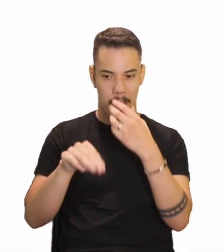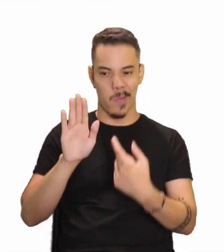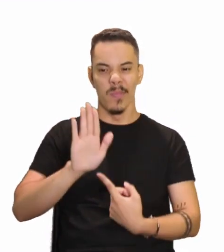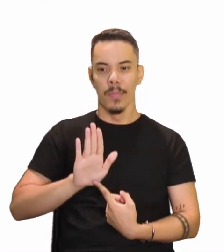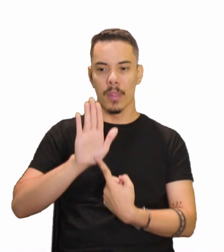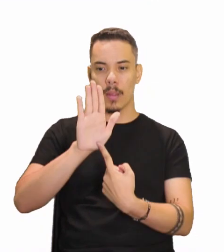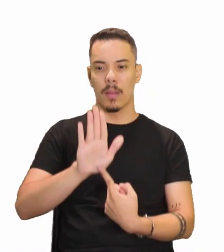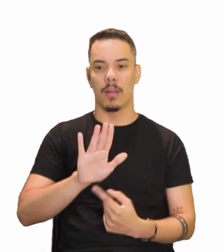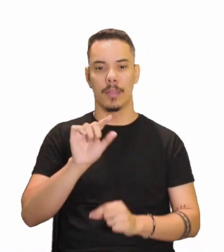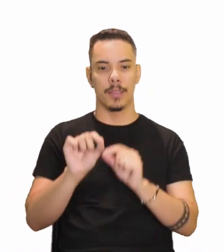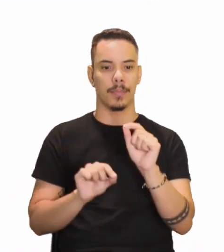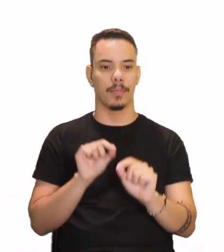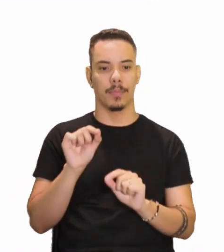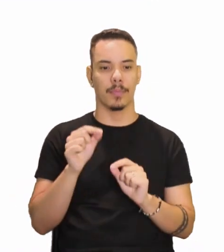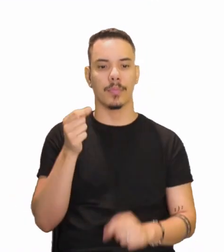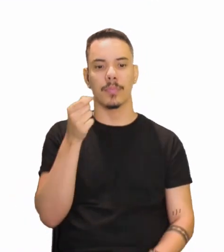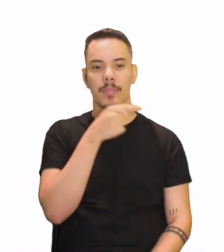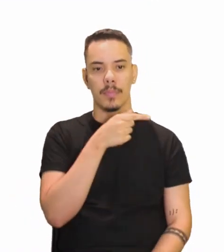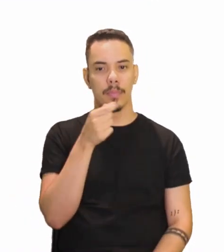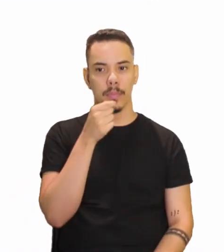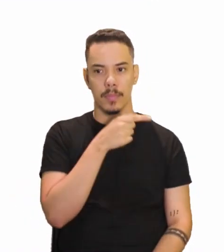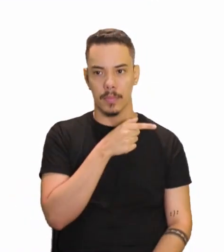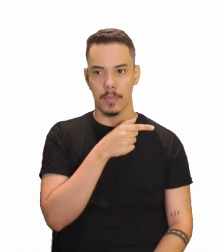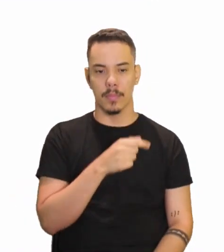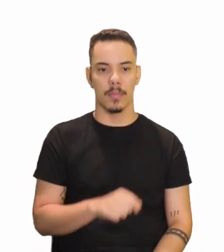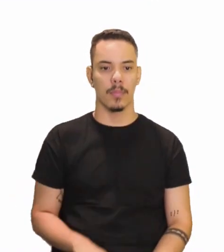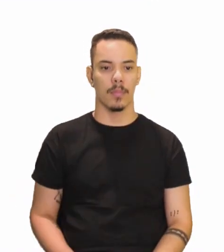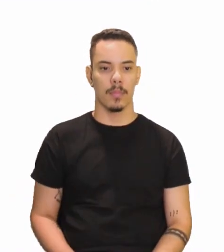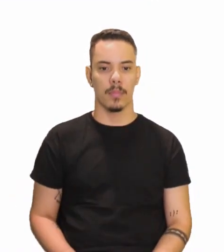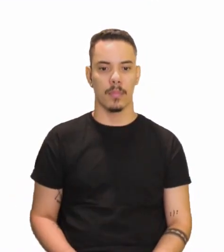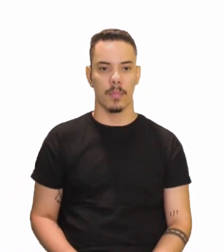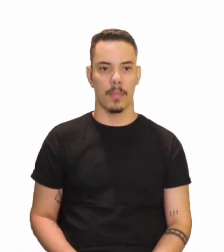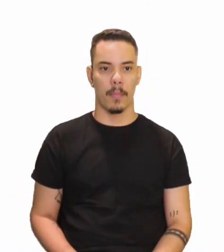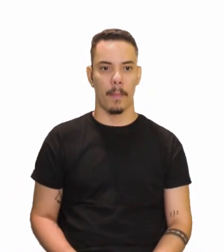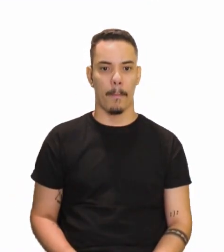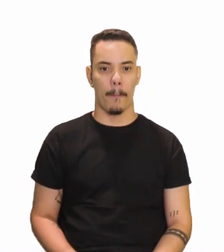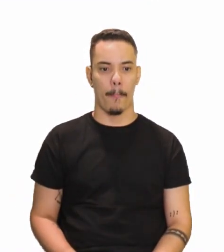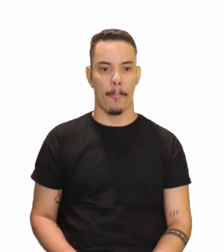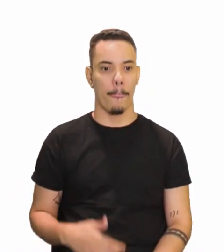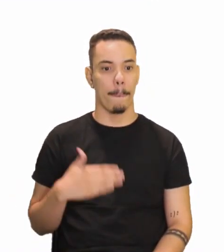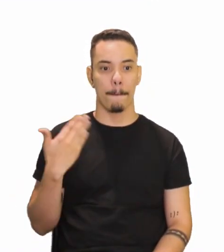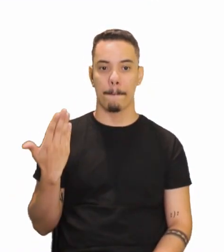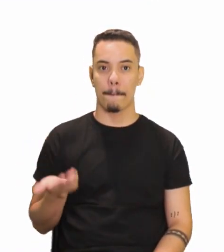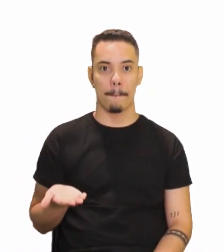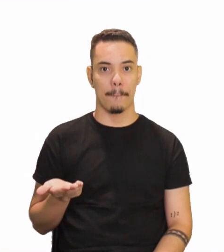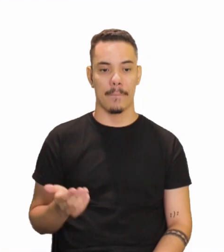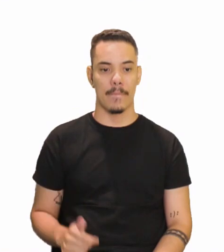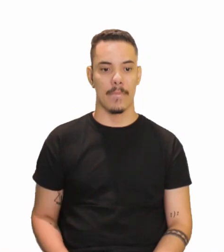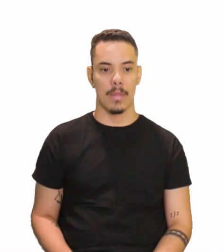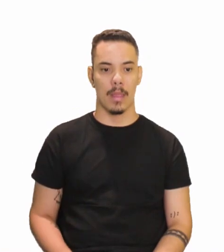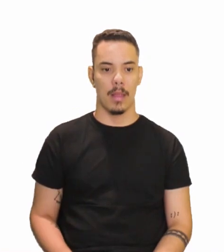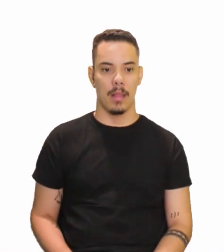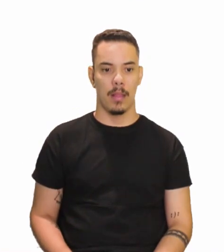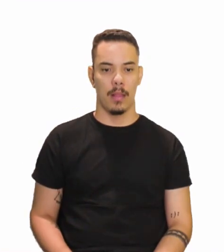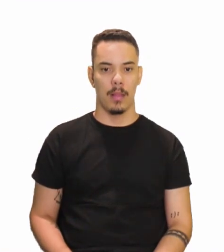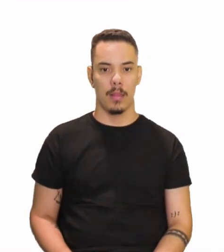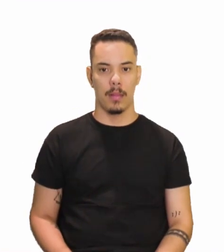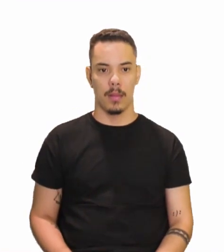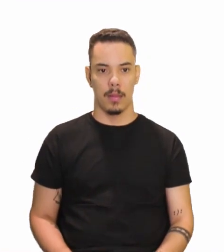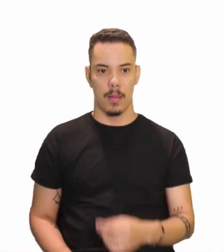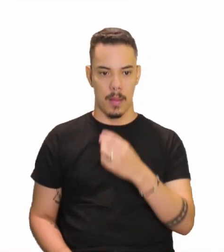que que produz o molho brinca com que a b c d ou e